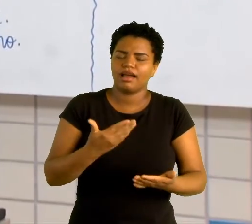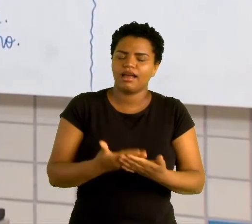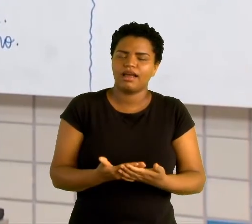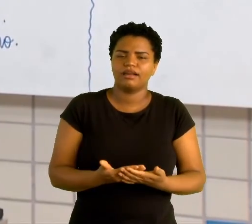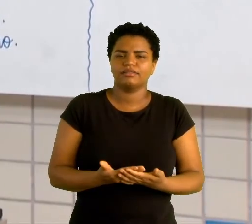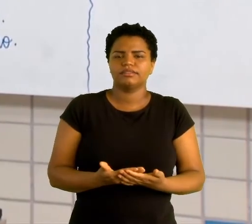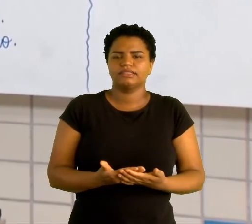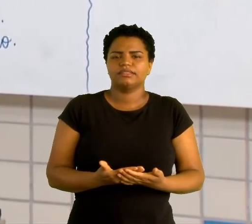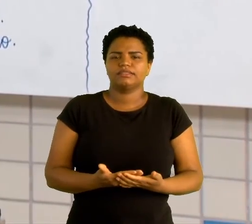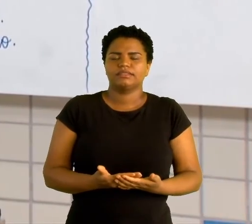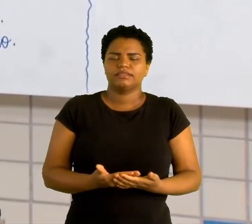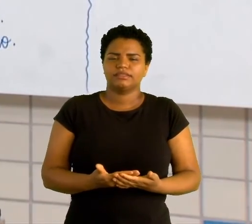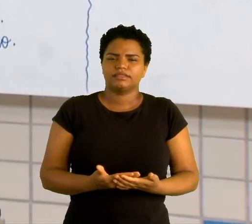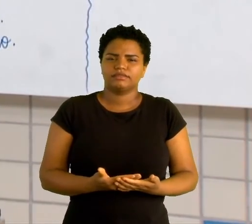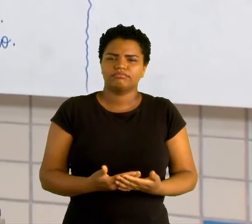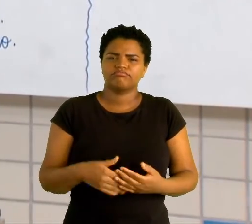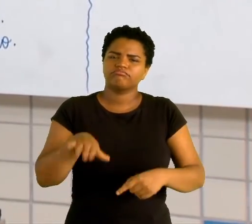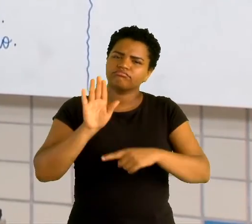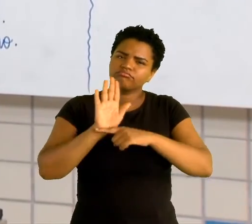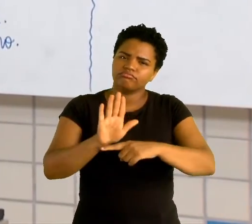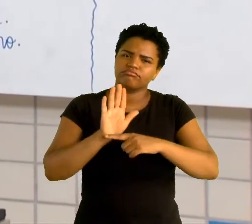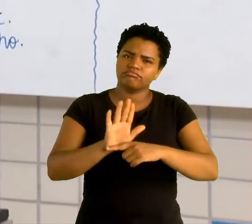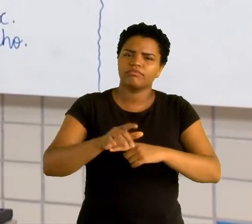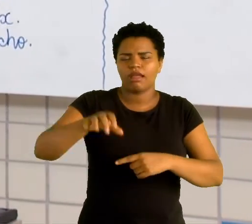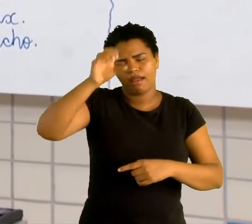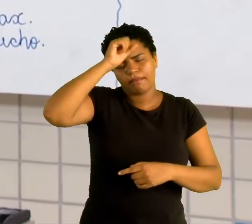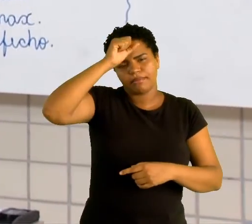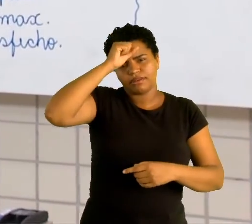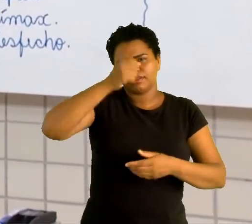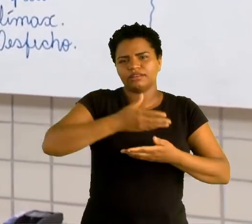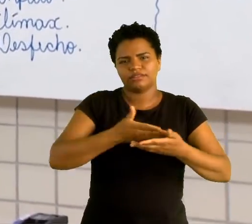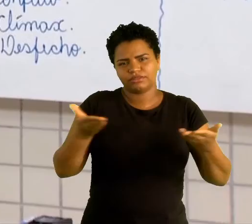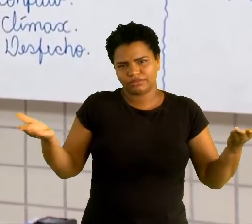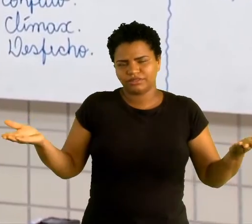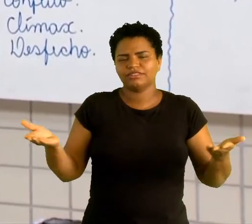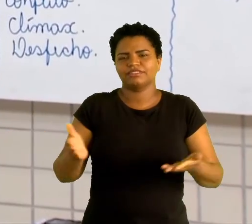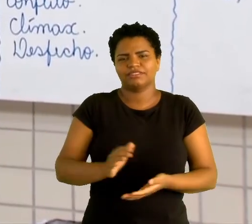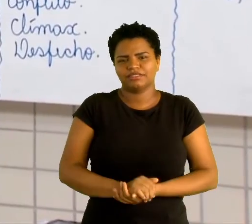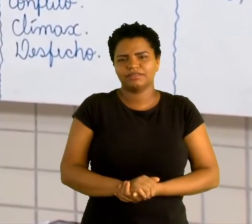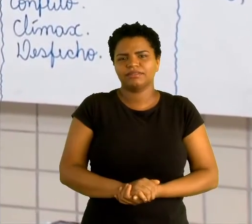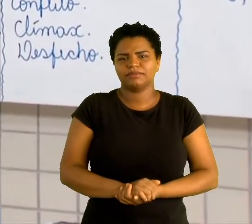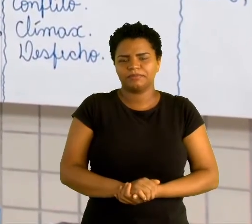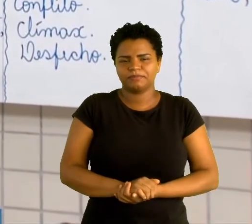tenha contribuído com o aprendizado de vocês.